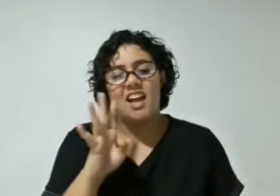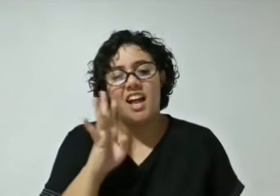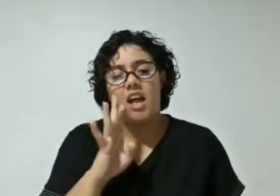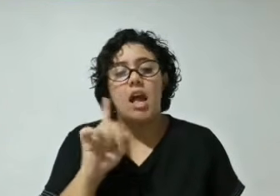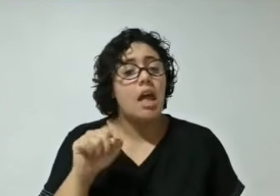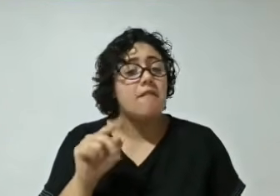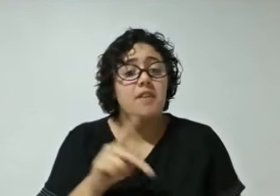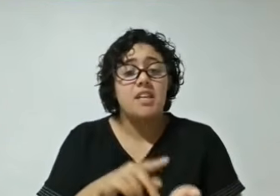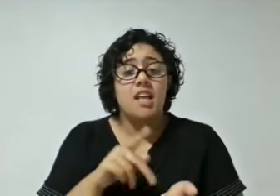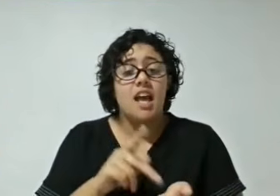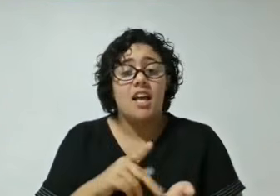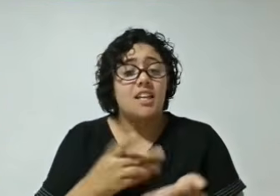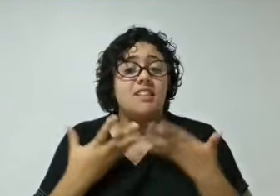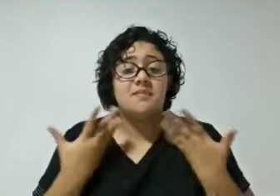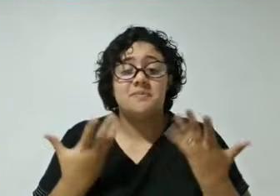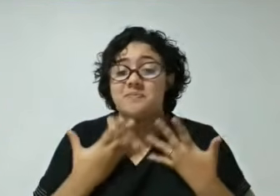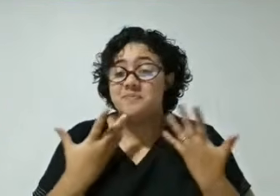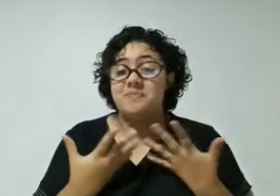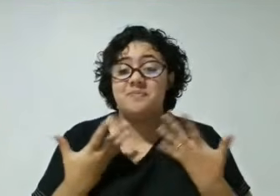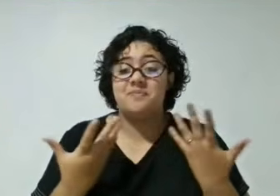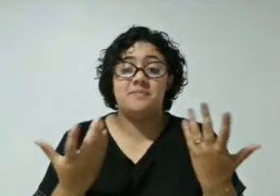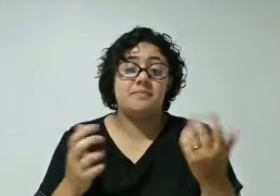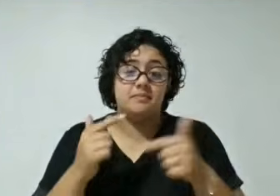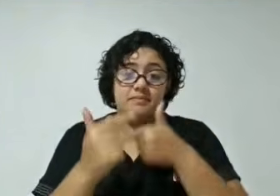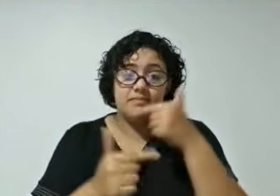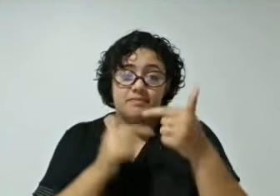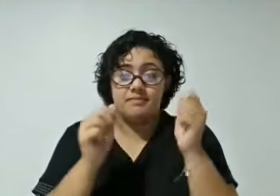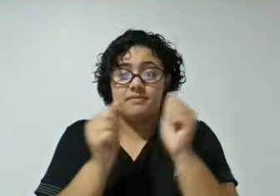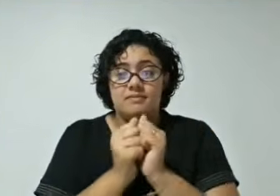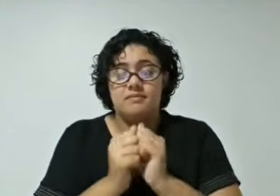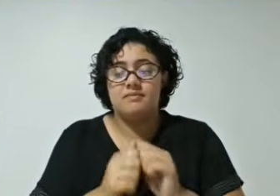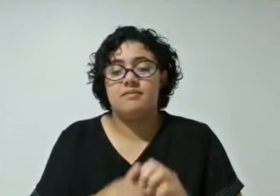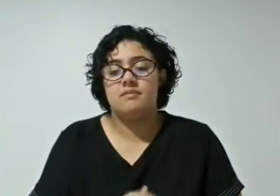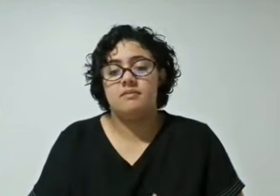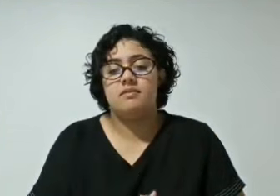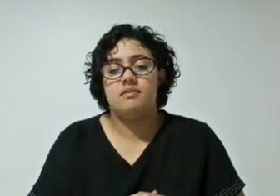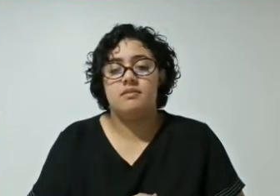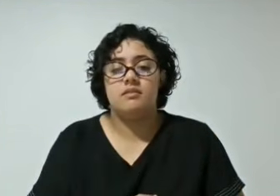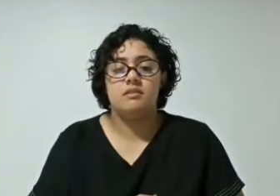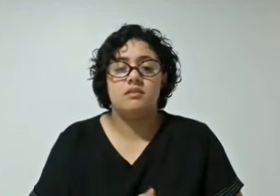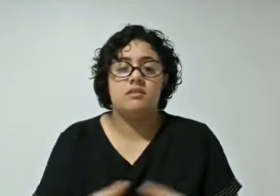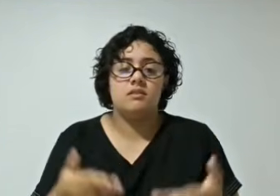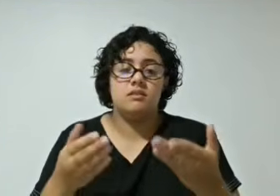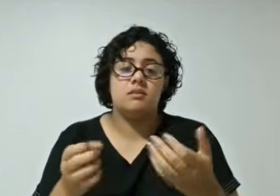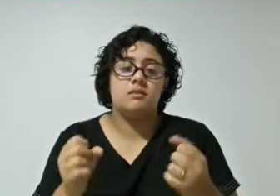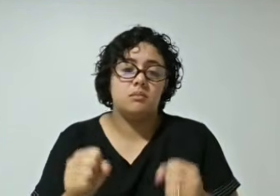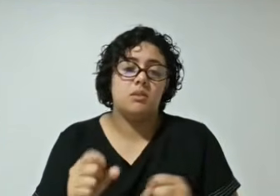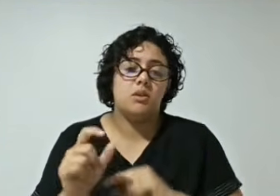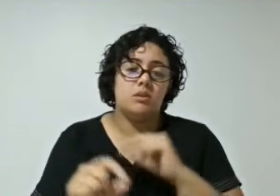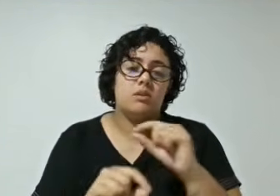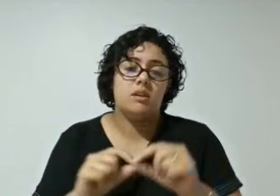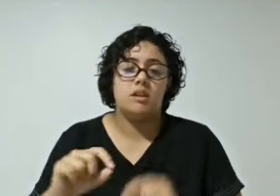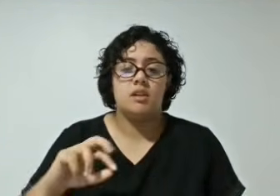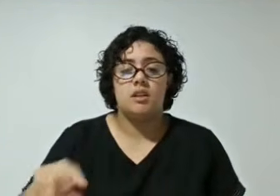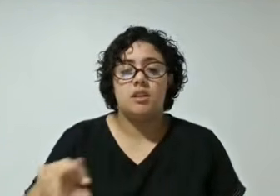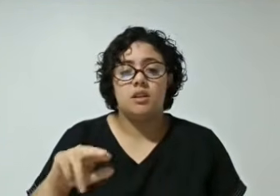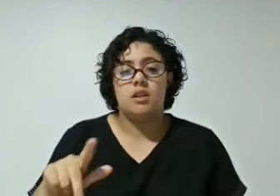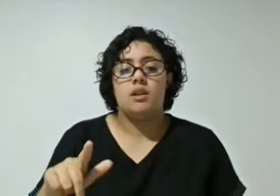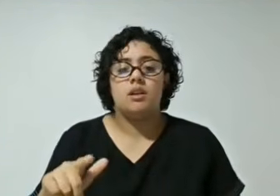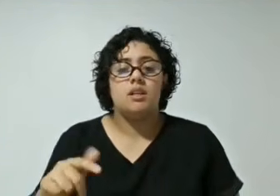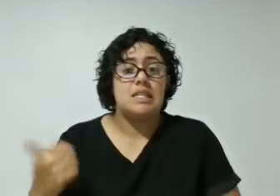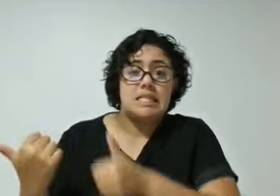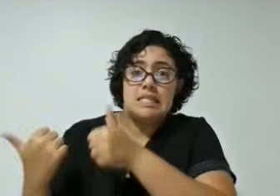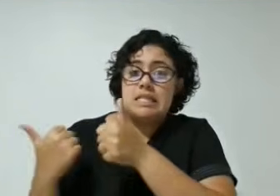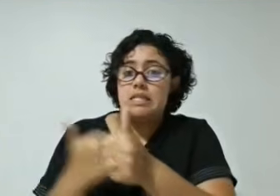né? E bacana quando eu falei, olha, você pode não ser o servidor concursado de carreira, mas você está